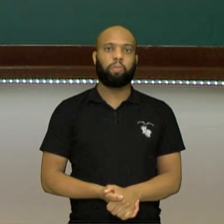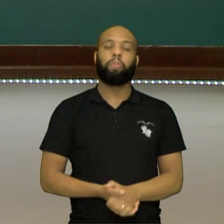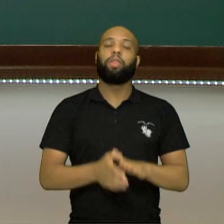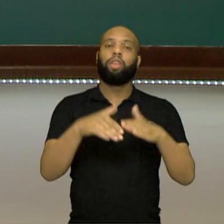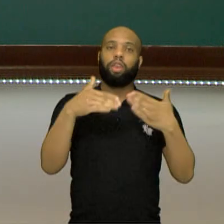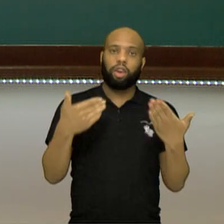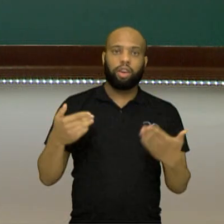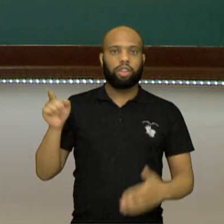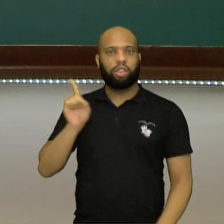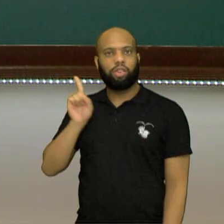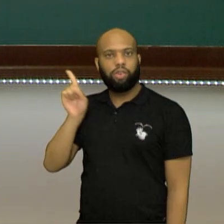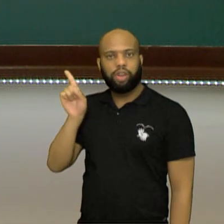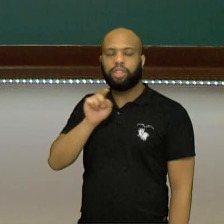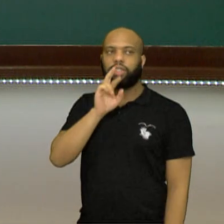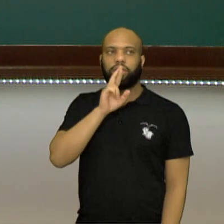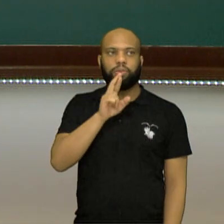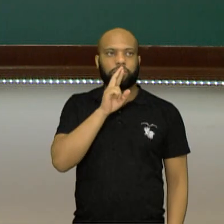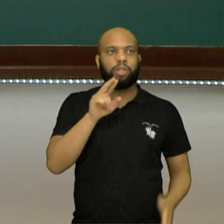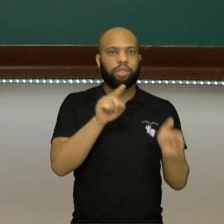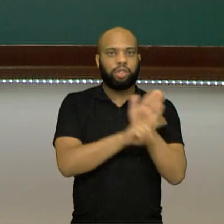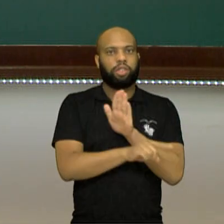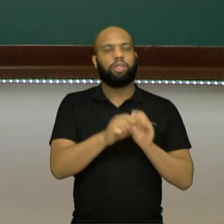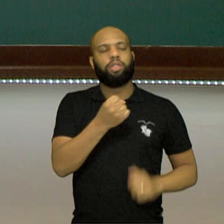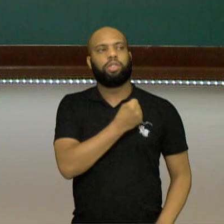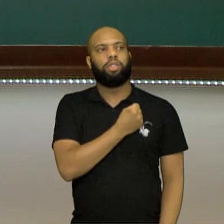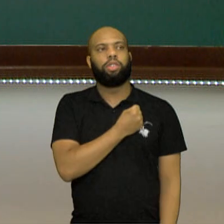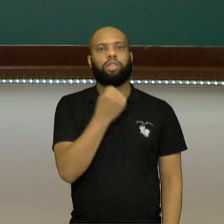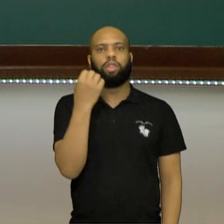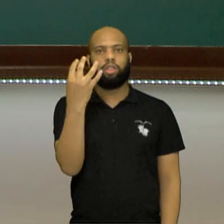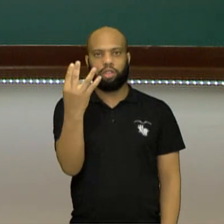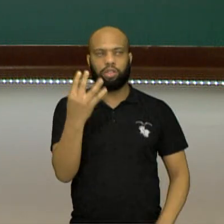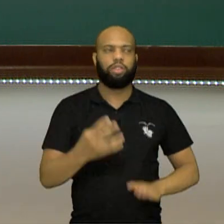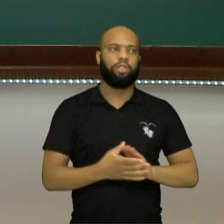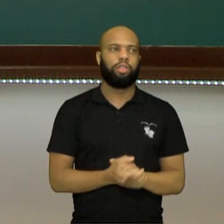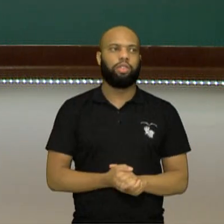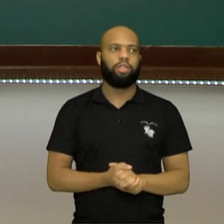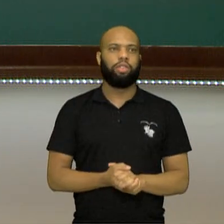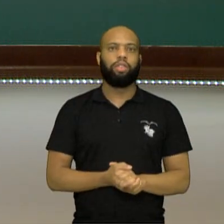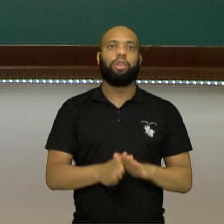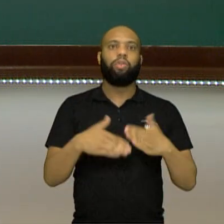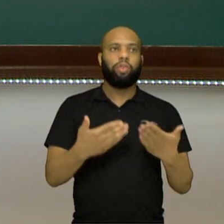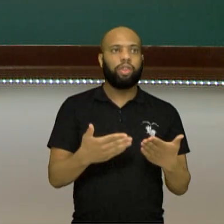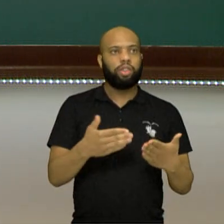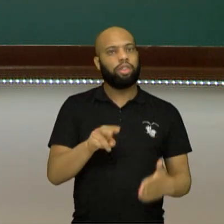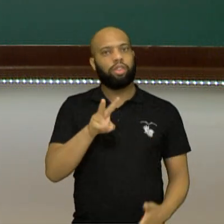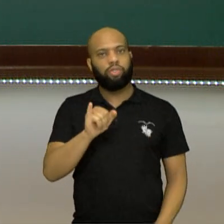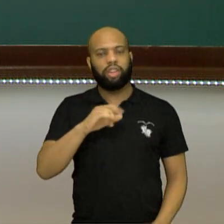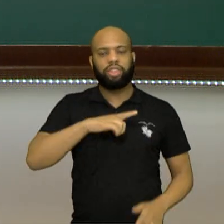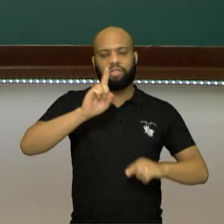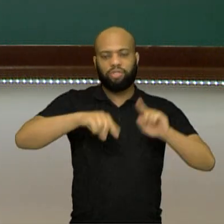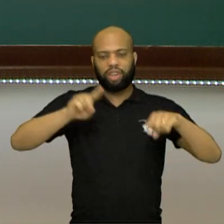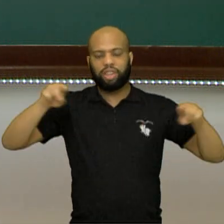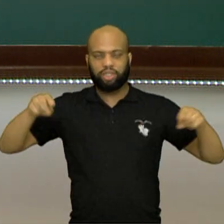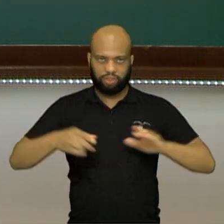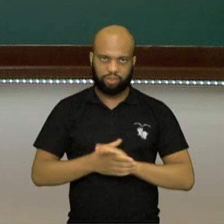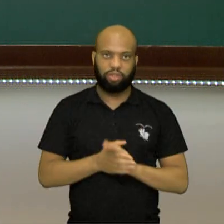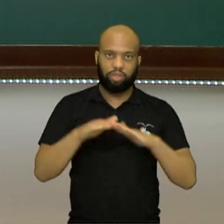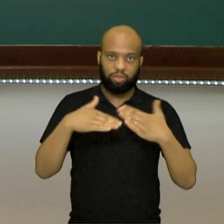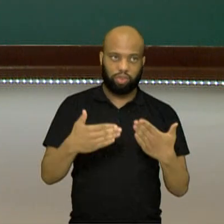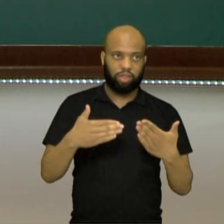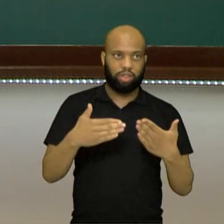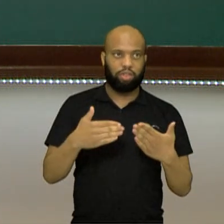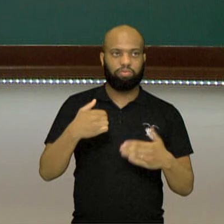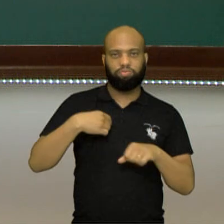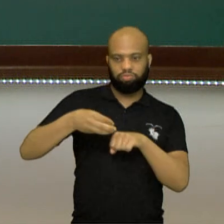Pessoal, essa resposta aqui da question 4, da questão 4, ela ia acabar tendo suas variações pessoais. Então, vamos ver